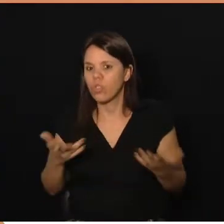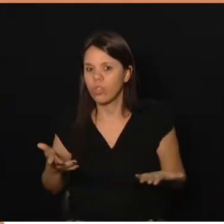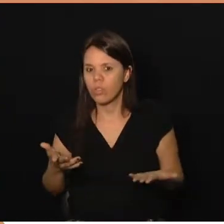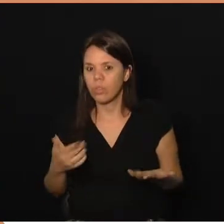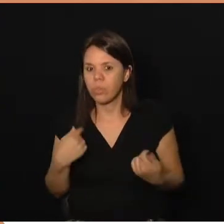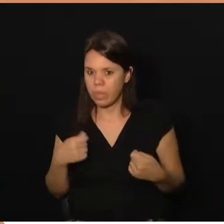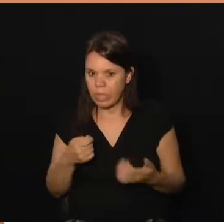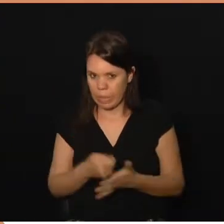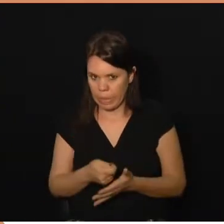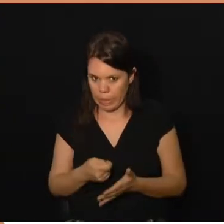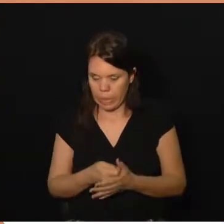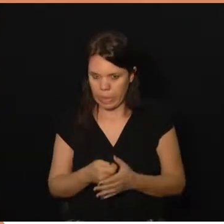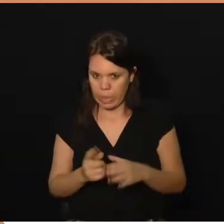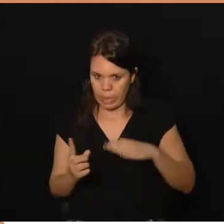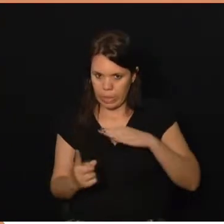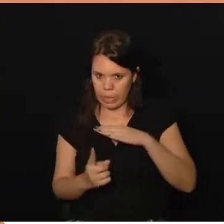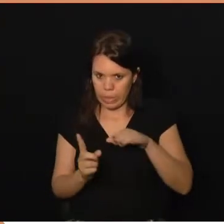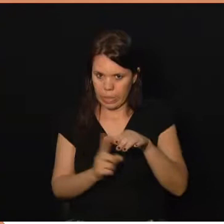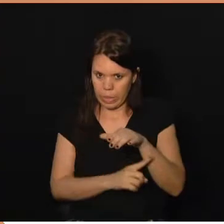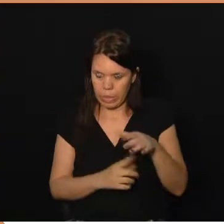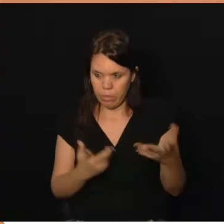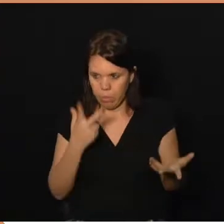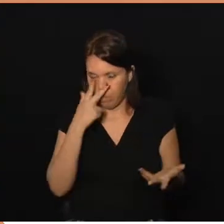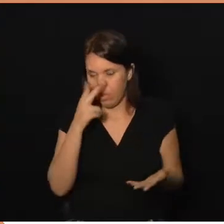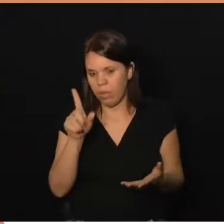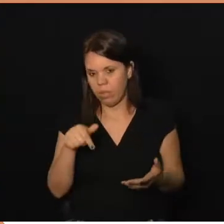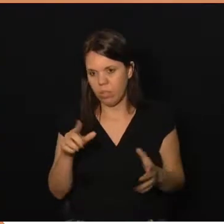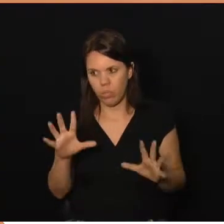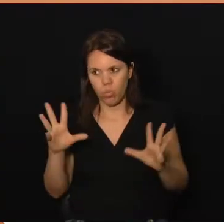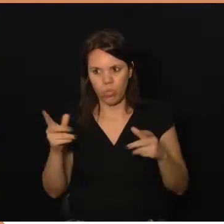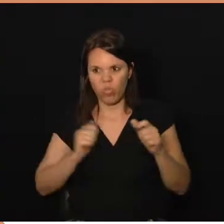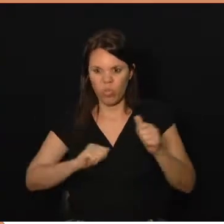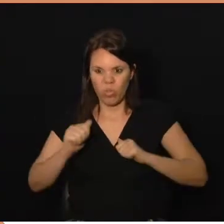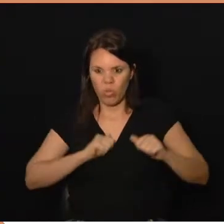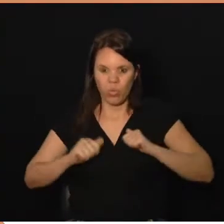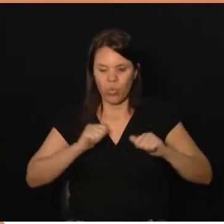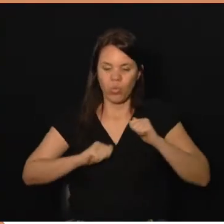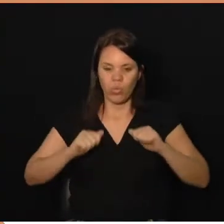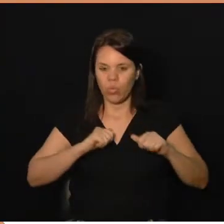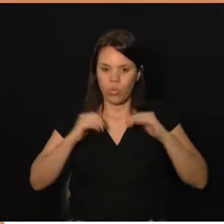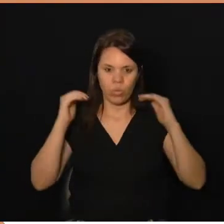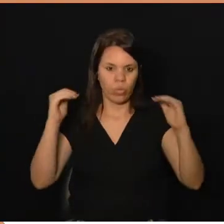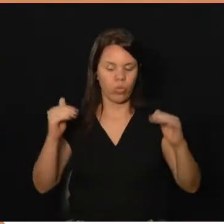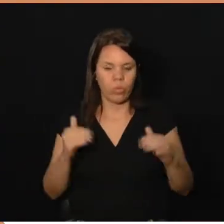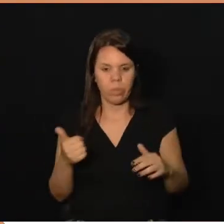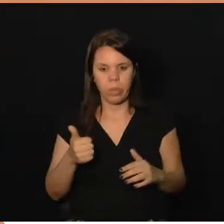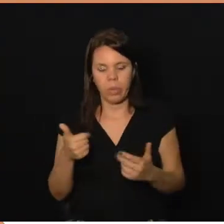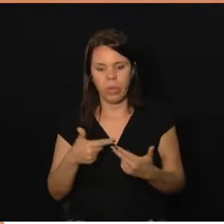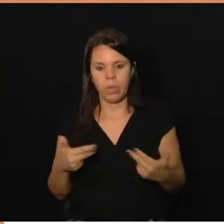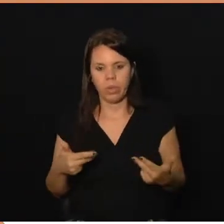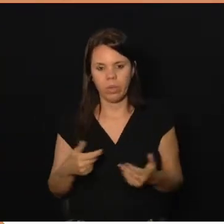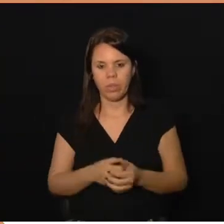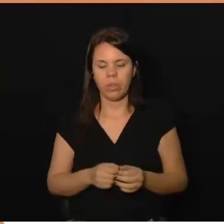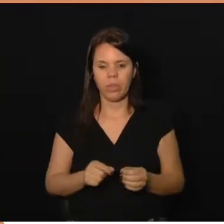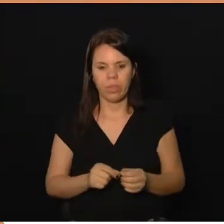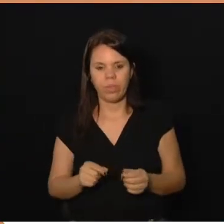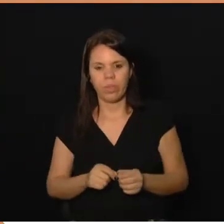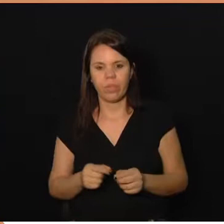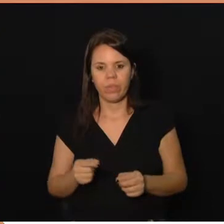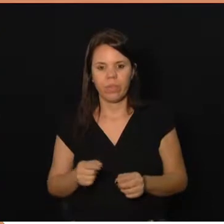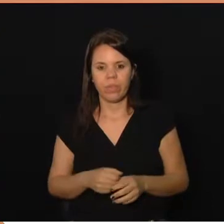internar meu filho. Porque é moda hoje, né? Hoje o desespero ele predomina e a primeira opção